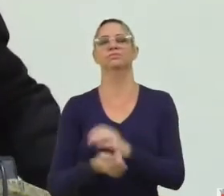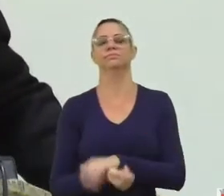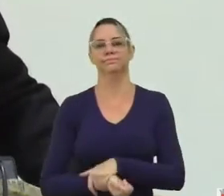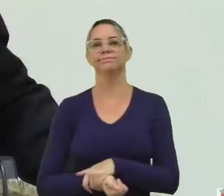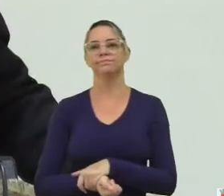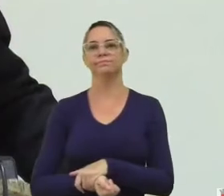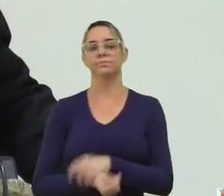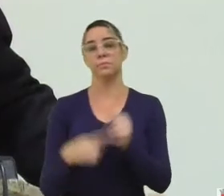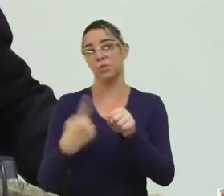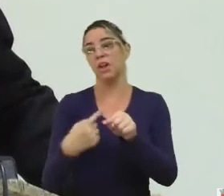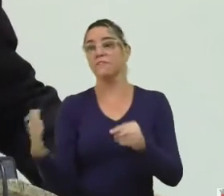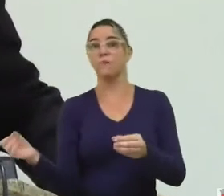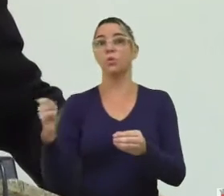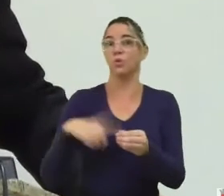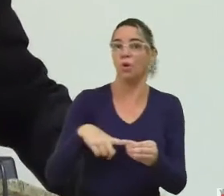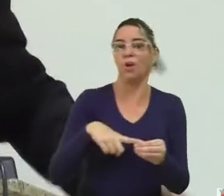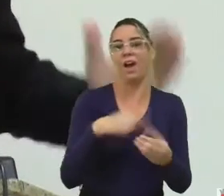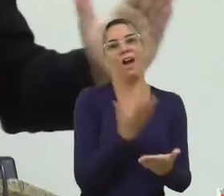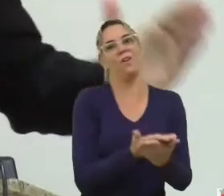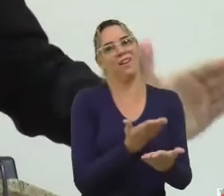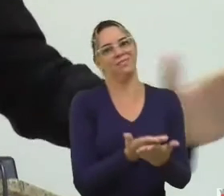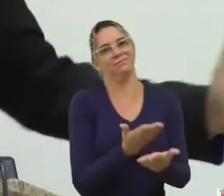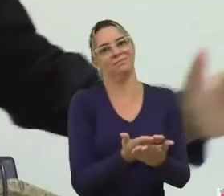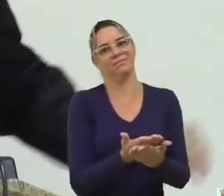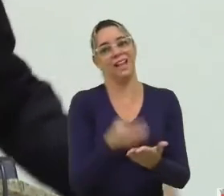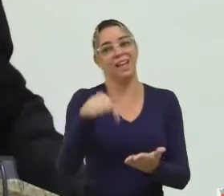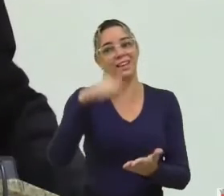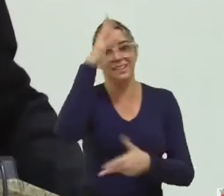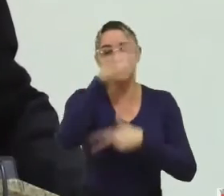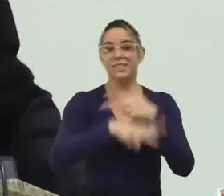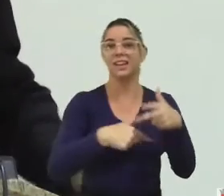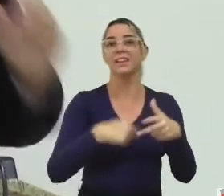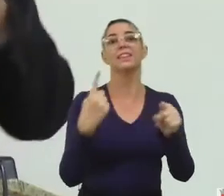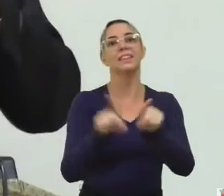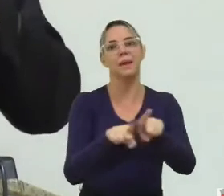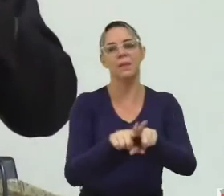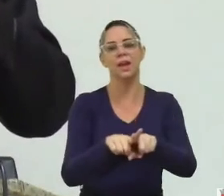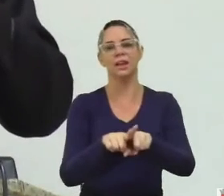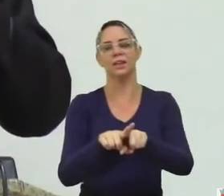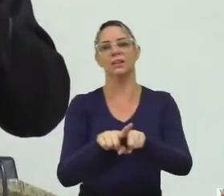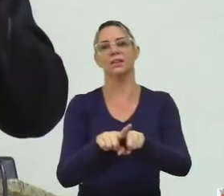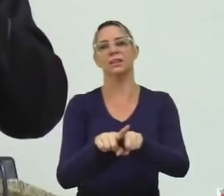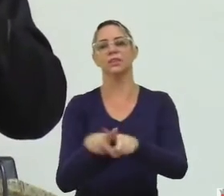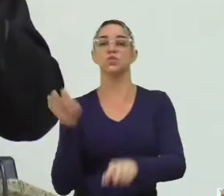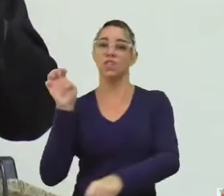que voltou às aulas do município e do estado.